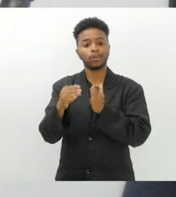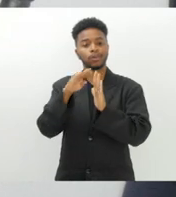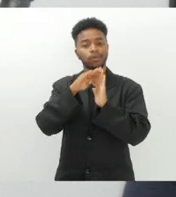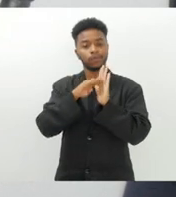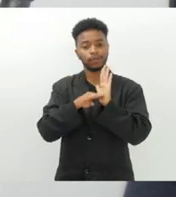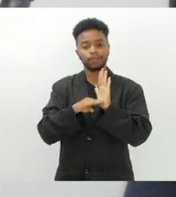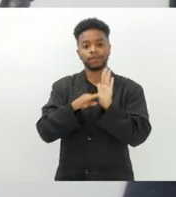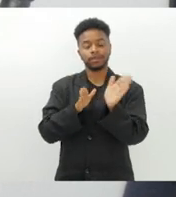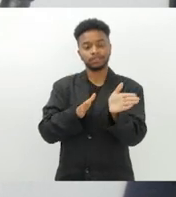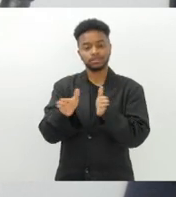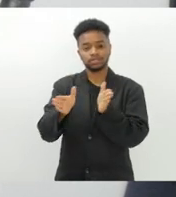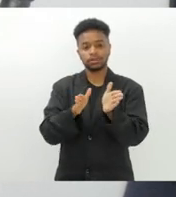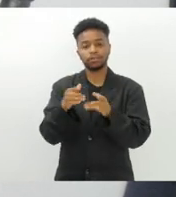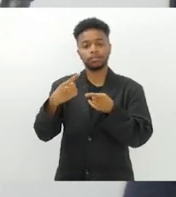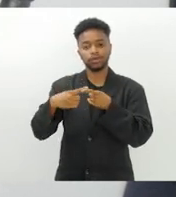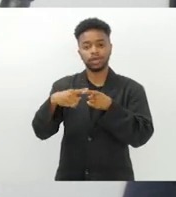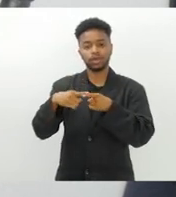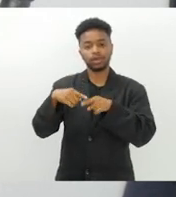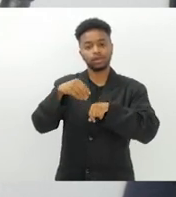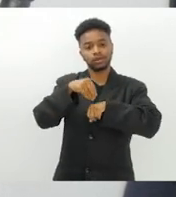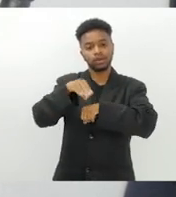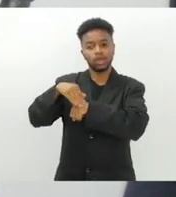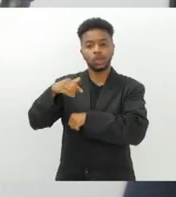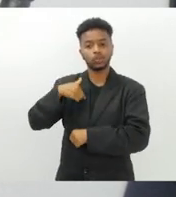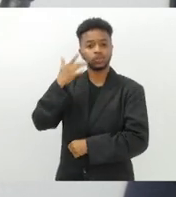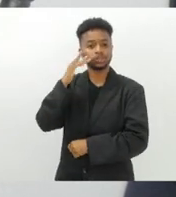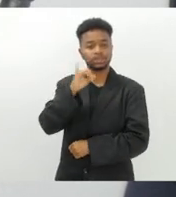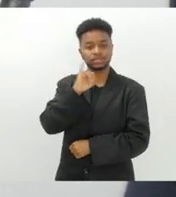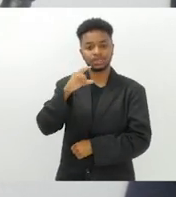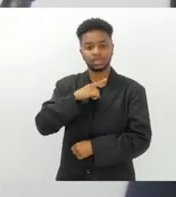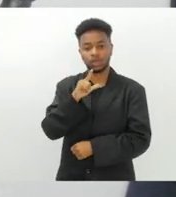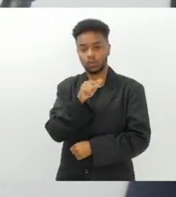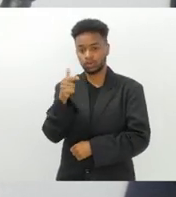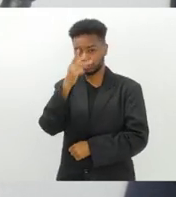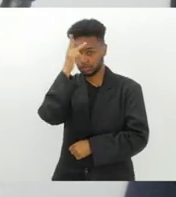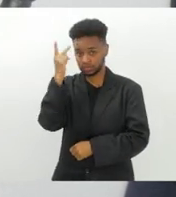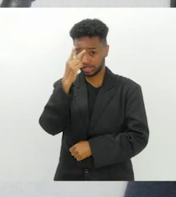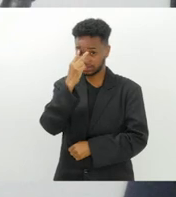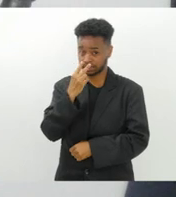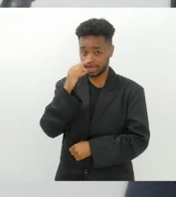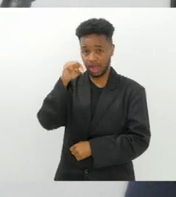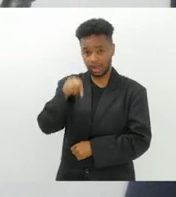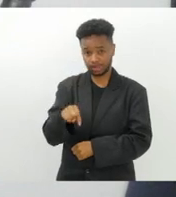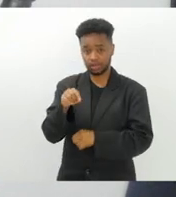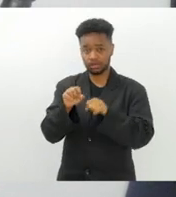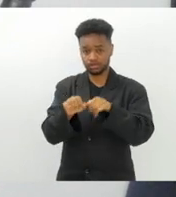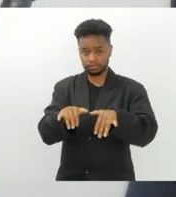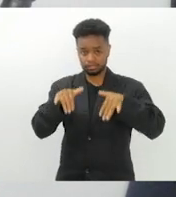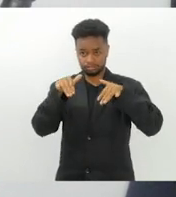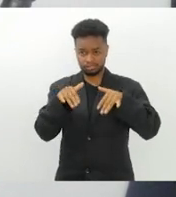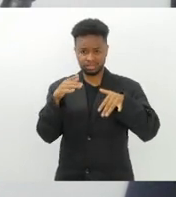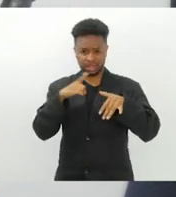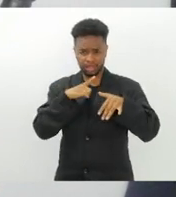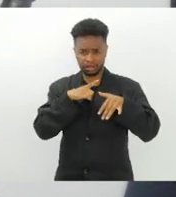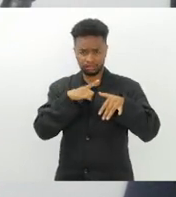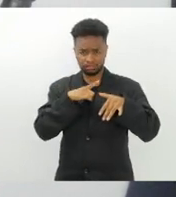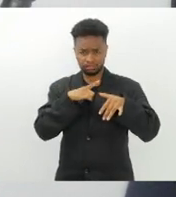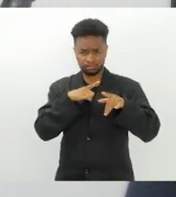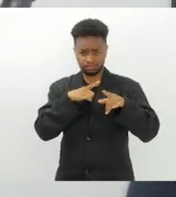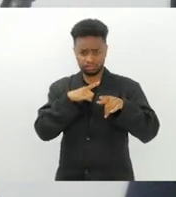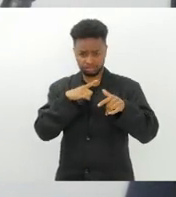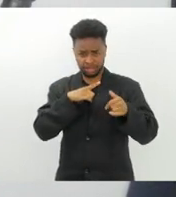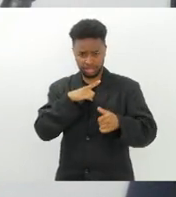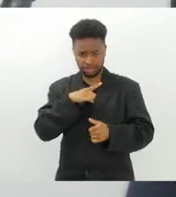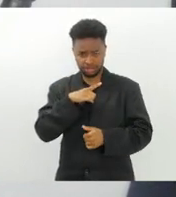sendo transmitido. Eu não sei se existe alguma outra pessoa com deficiência além de mim aqui na plateia. Sim? Sim. Mas